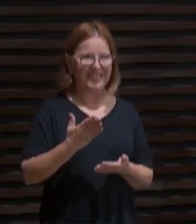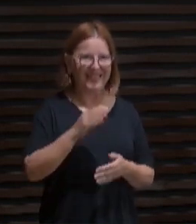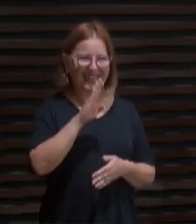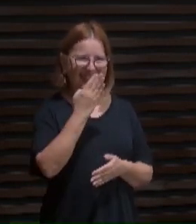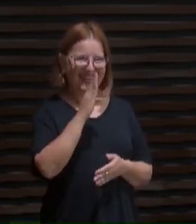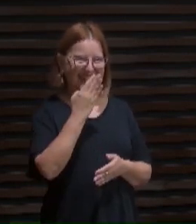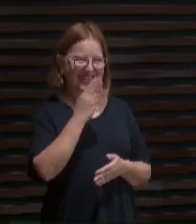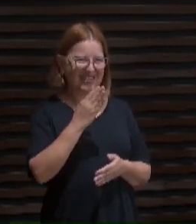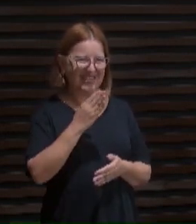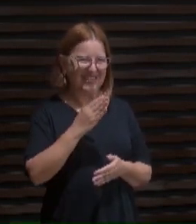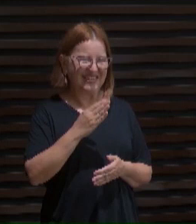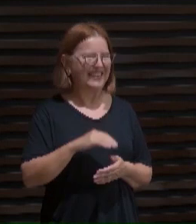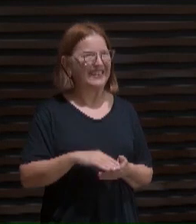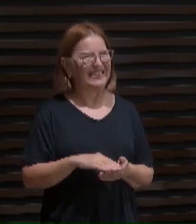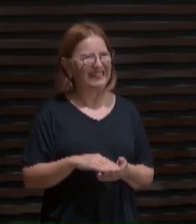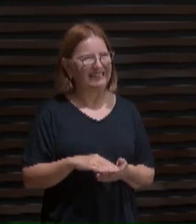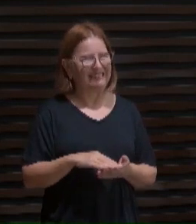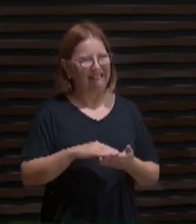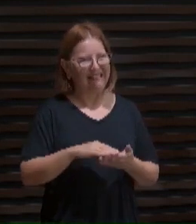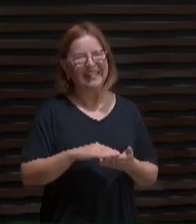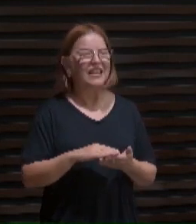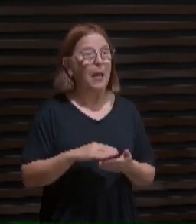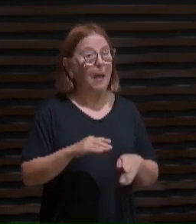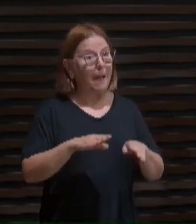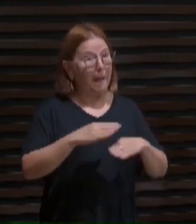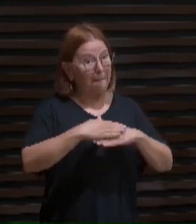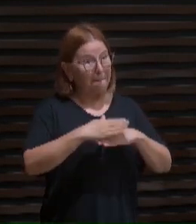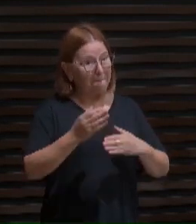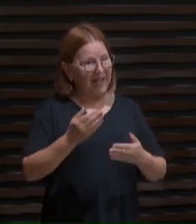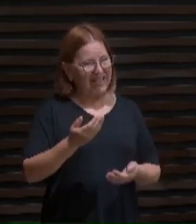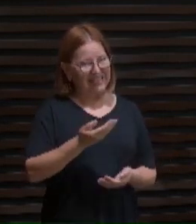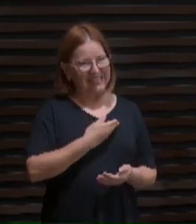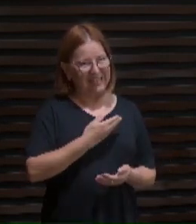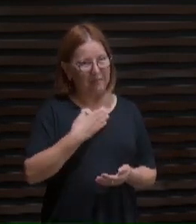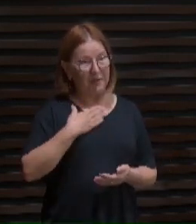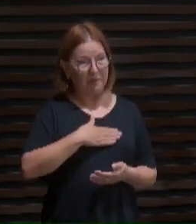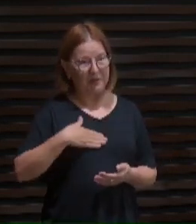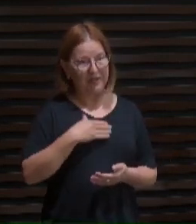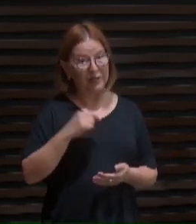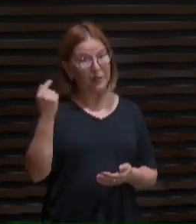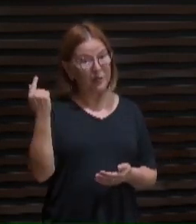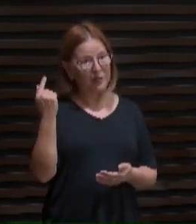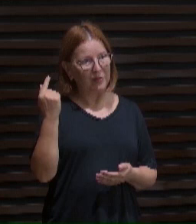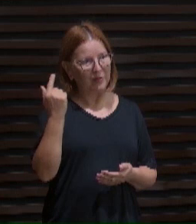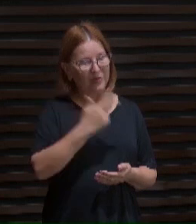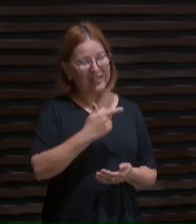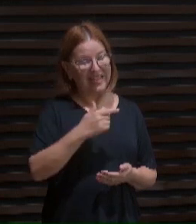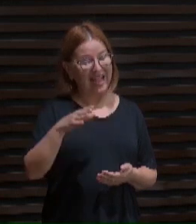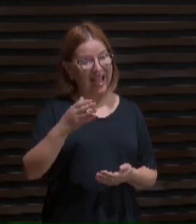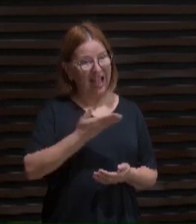traidores, atrevidos, enfatuados, mais amigos dos prazeres do que amigos de Deus,